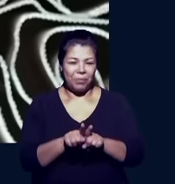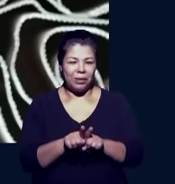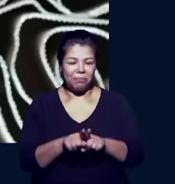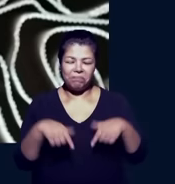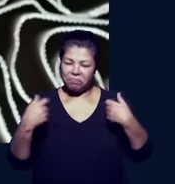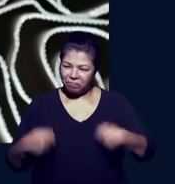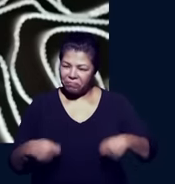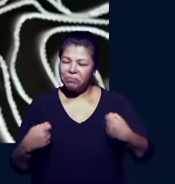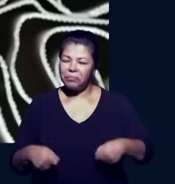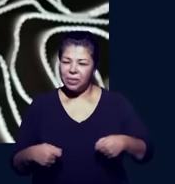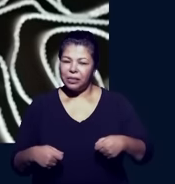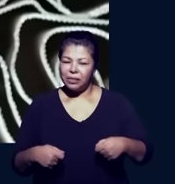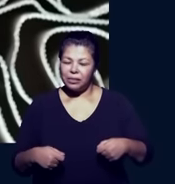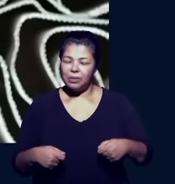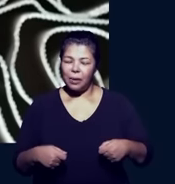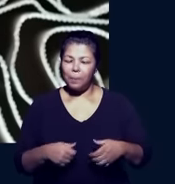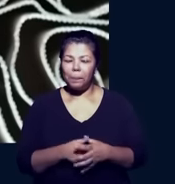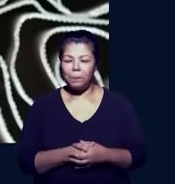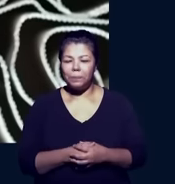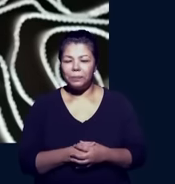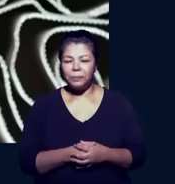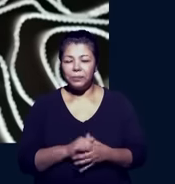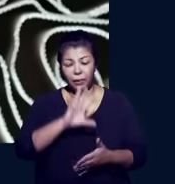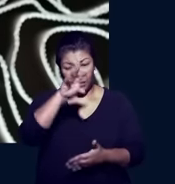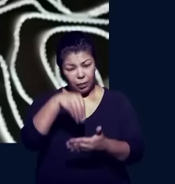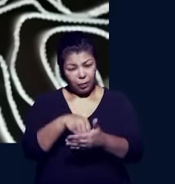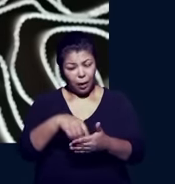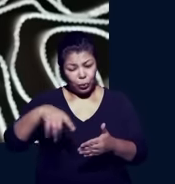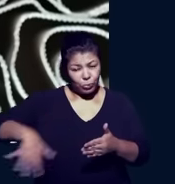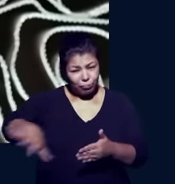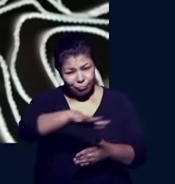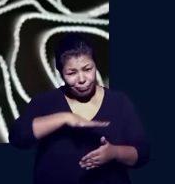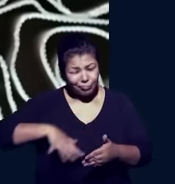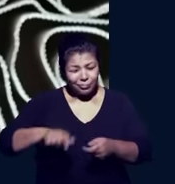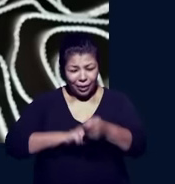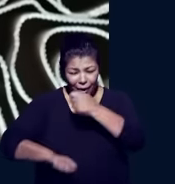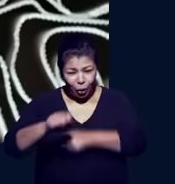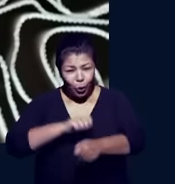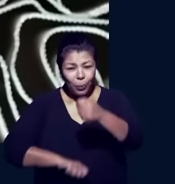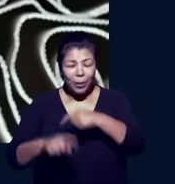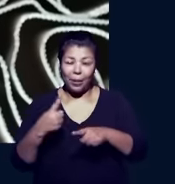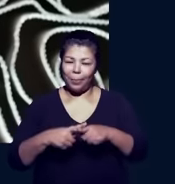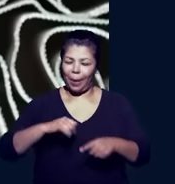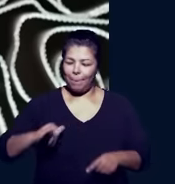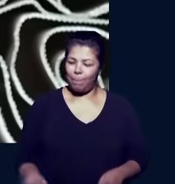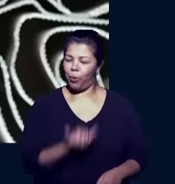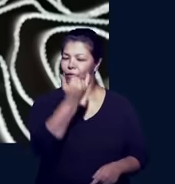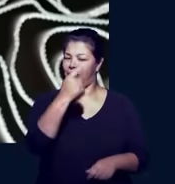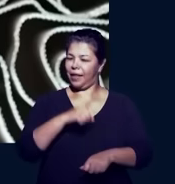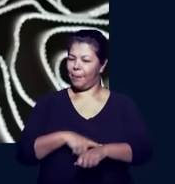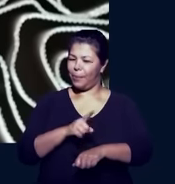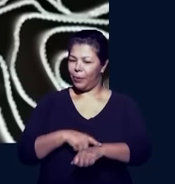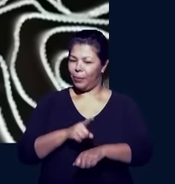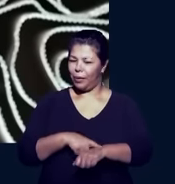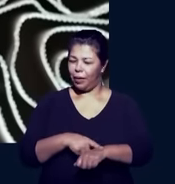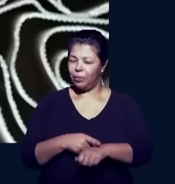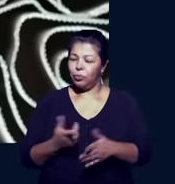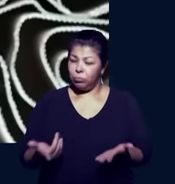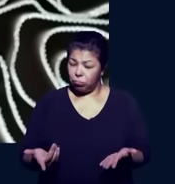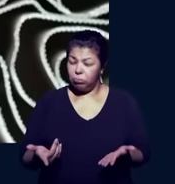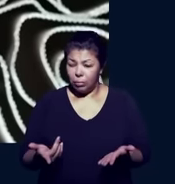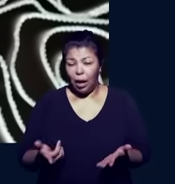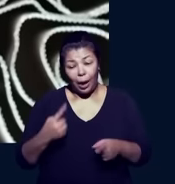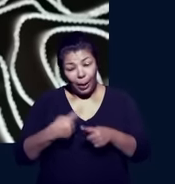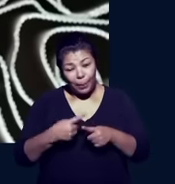né E uma boa condição interna da nossa economia porque o momento é excelente um pouco por nossas conquistas e um